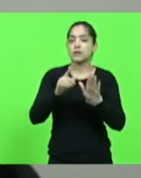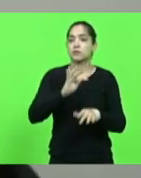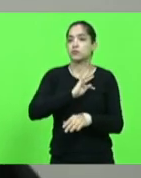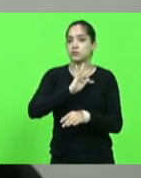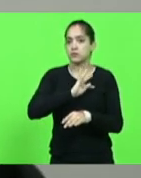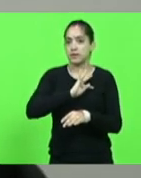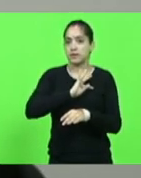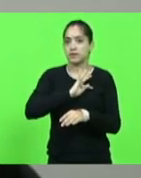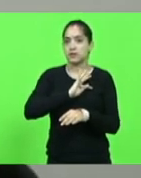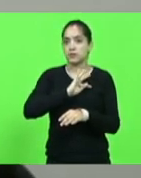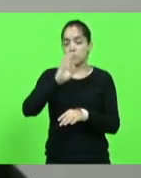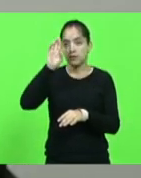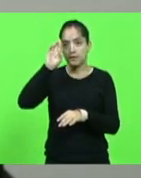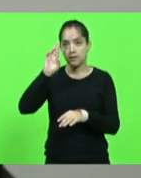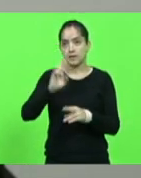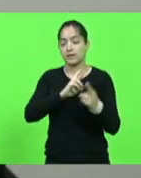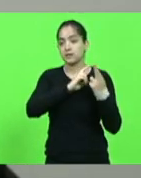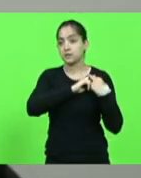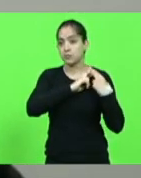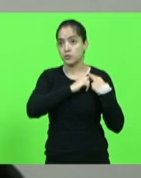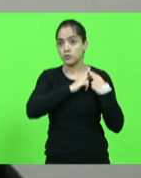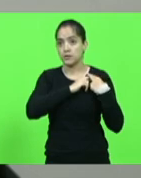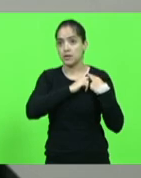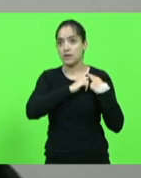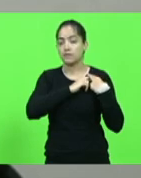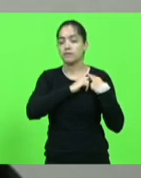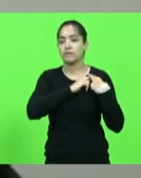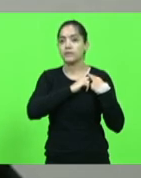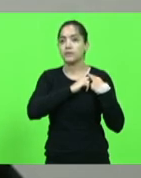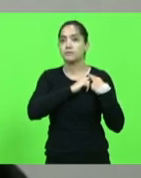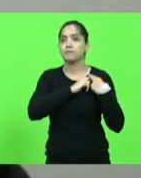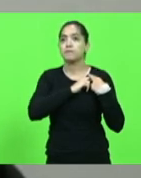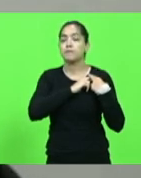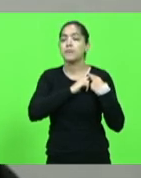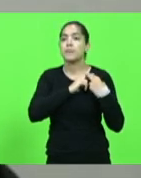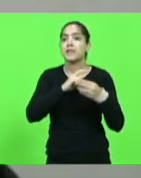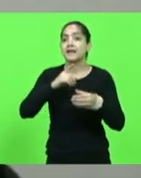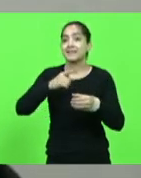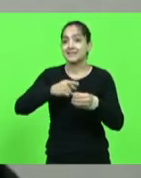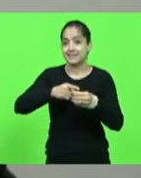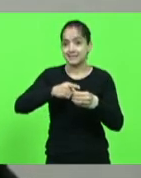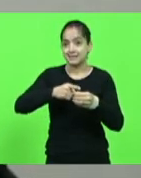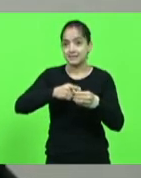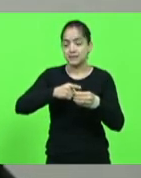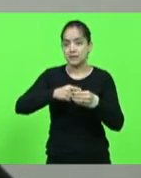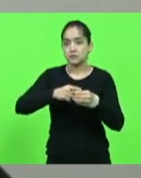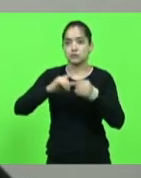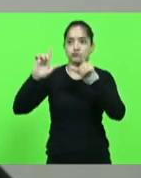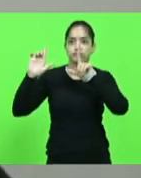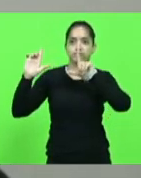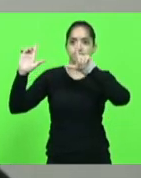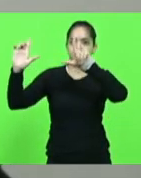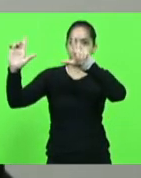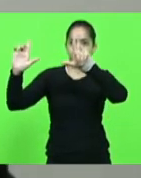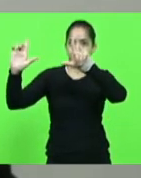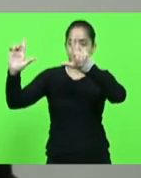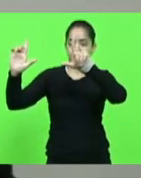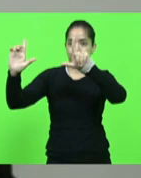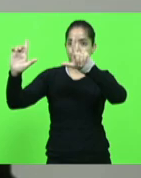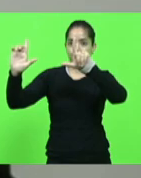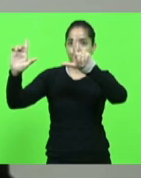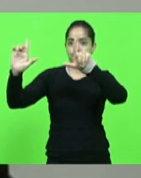técnico responsável da região serrana, na cidade de Palmeira, foi colocada uma placa de uma faixa